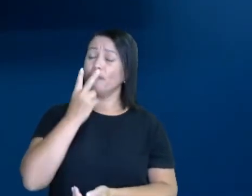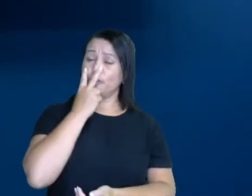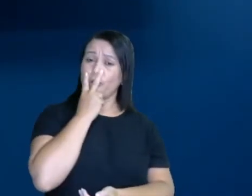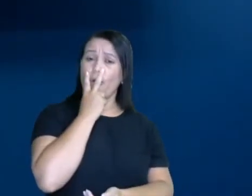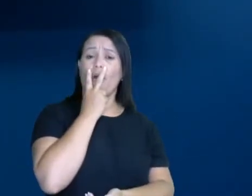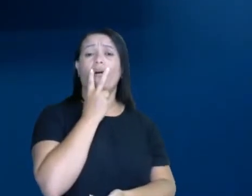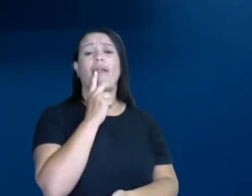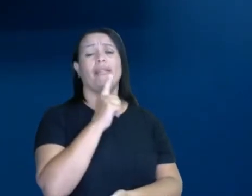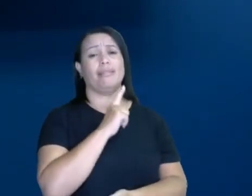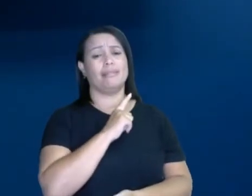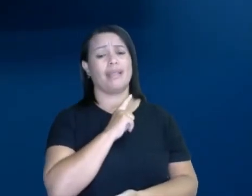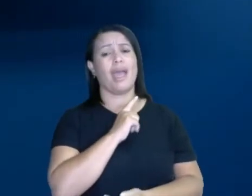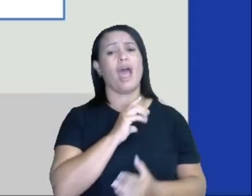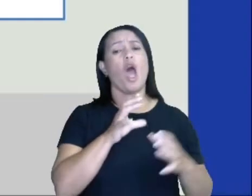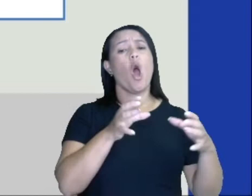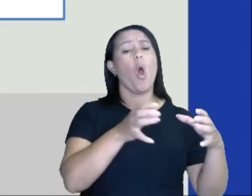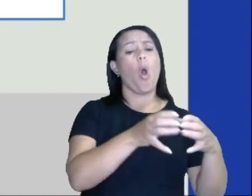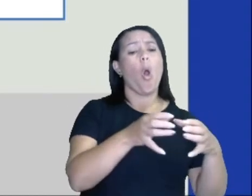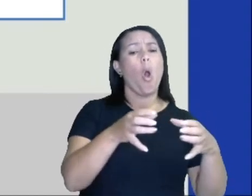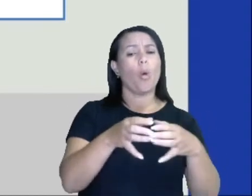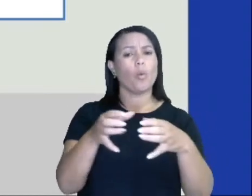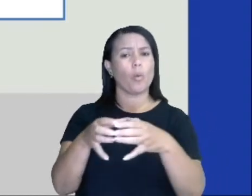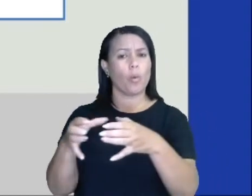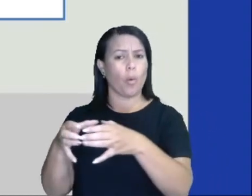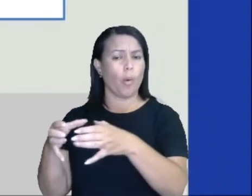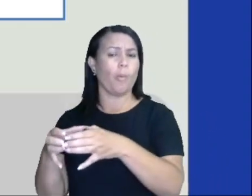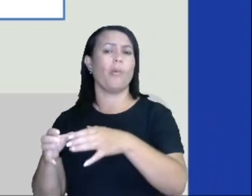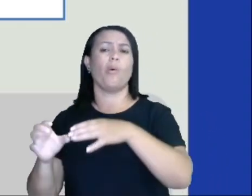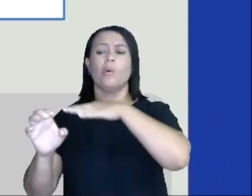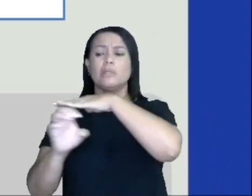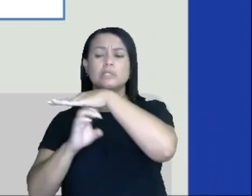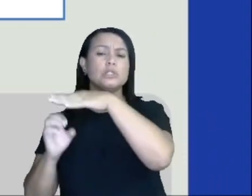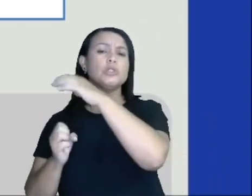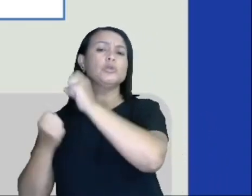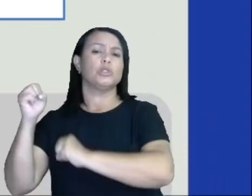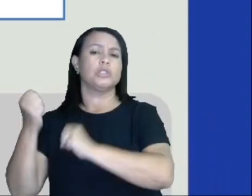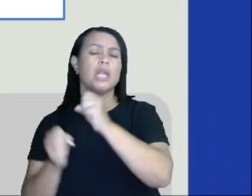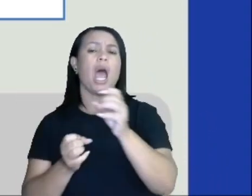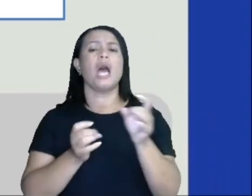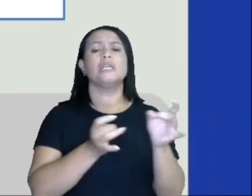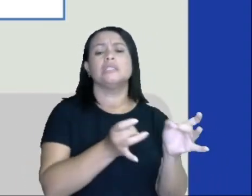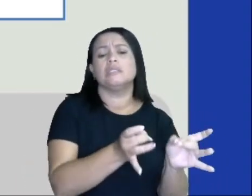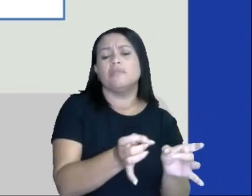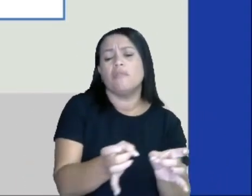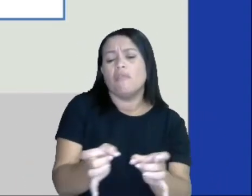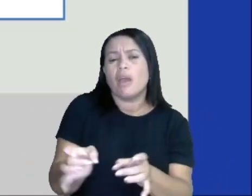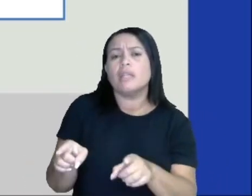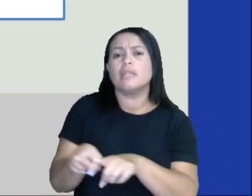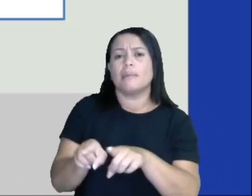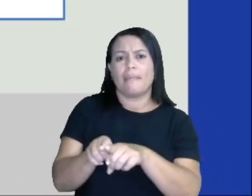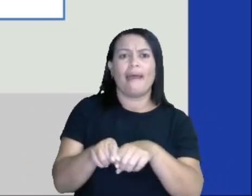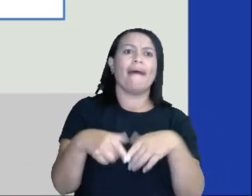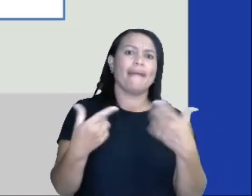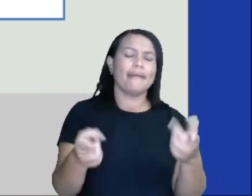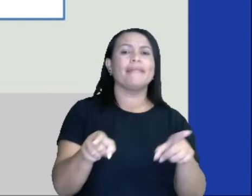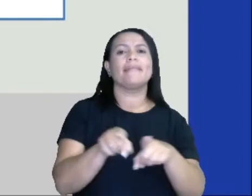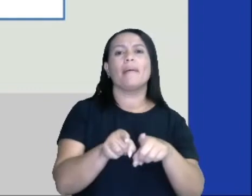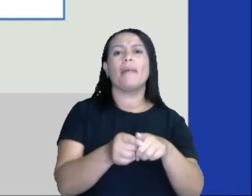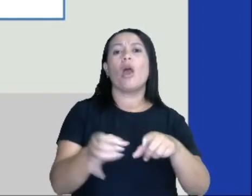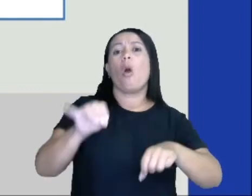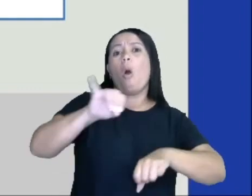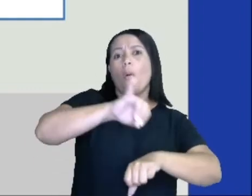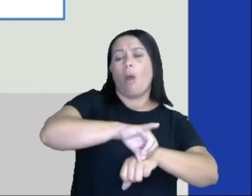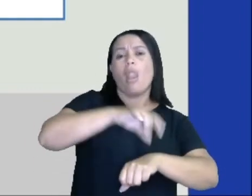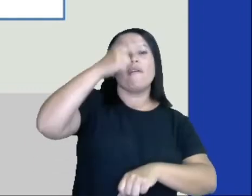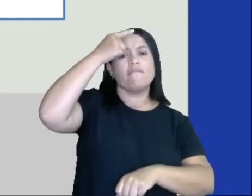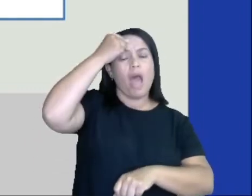de Santo Antão agrupa funções industriais, comerciais, tá? Até mesmo acadêmicas, né? Com polos acadêmicos